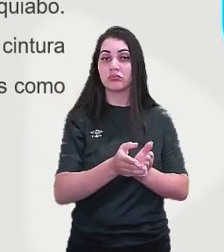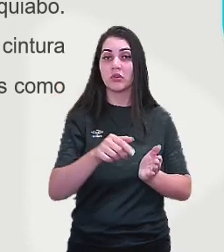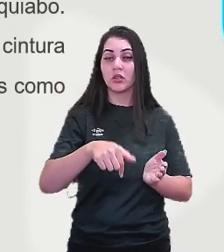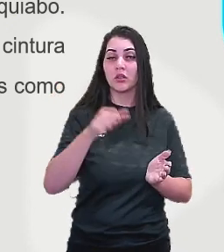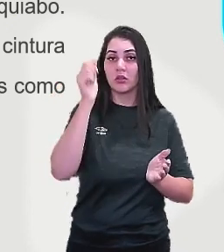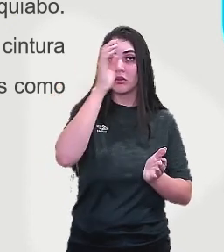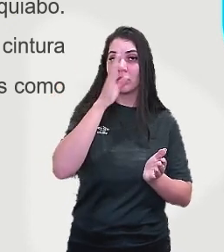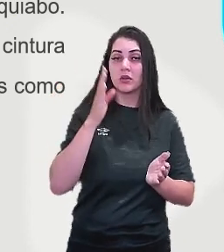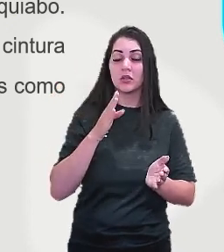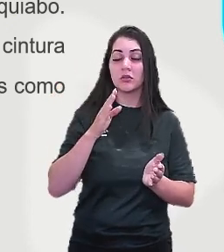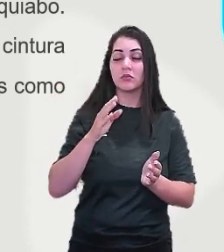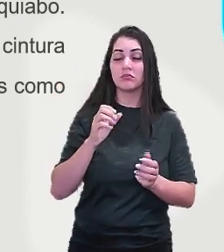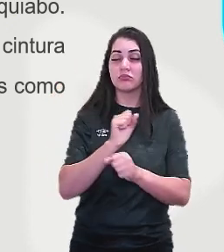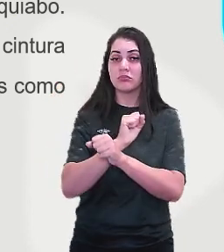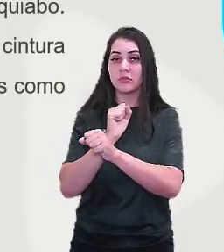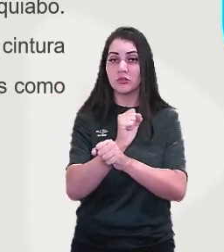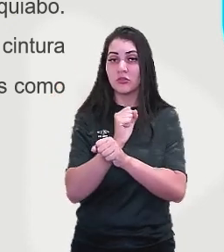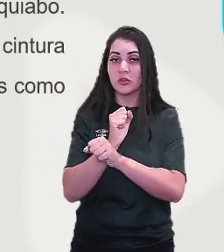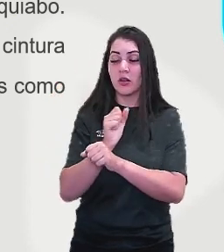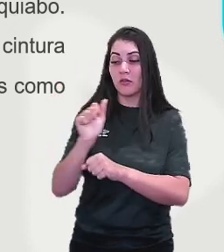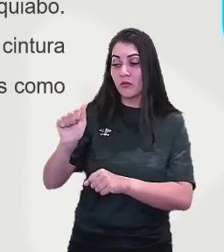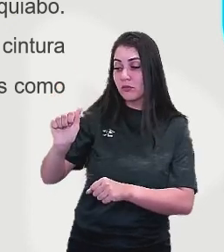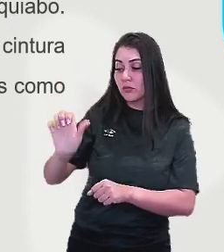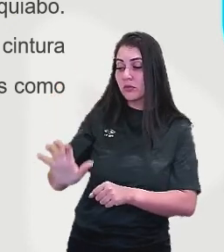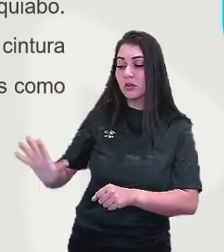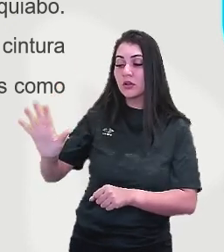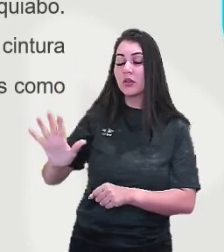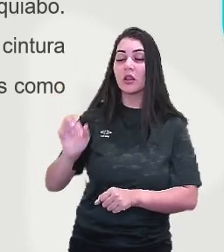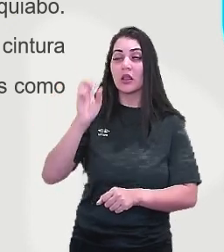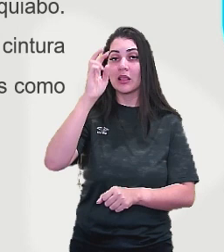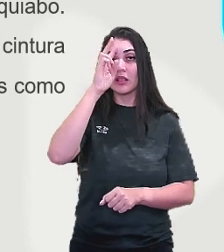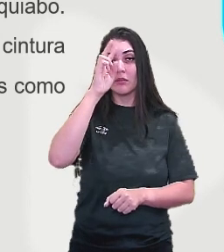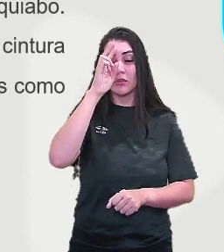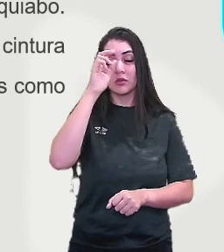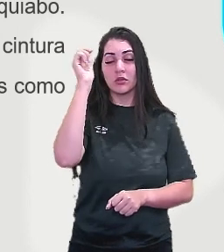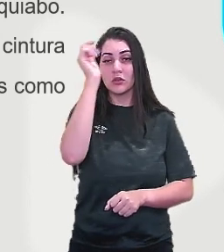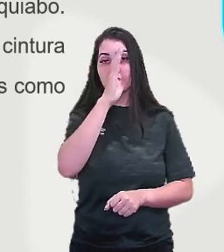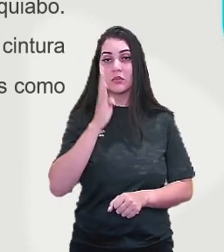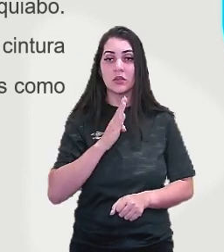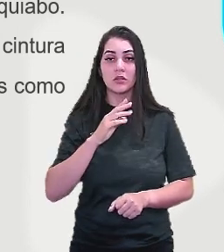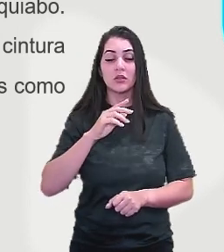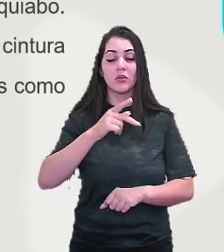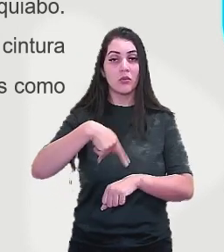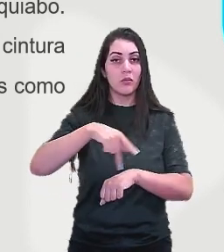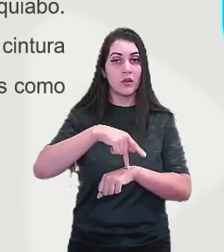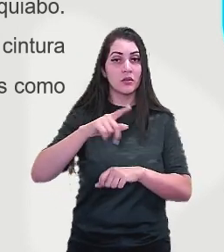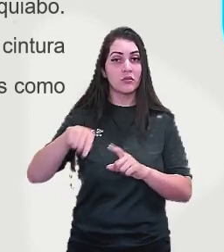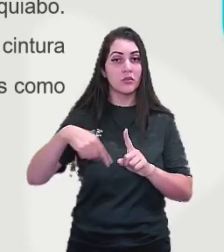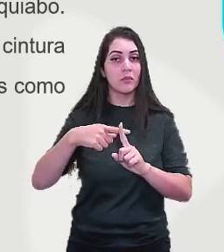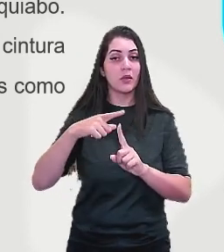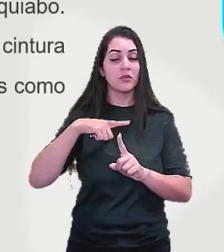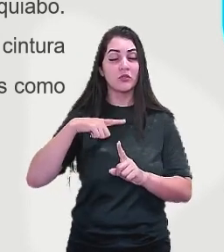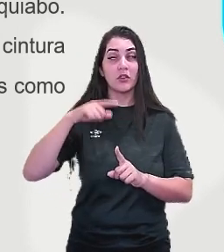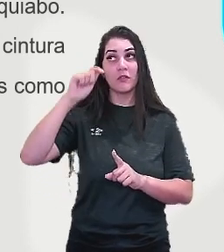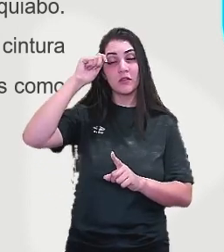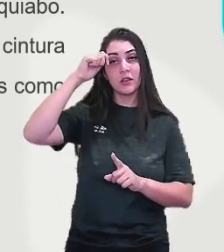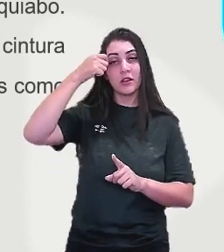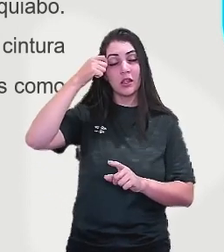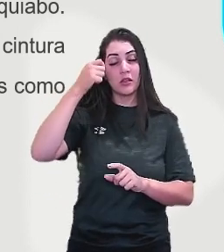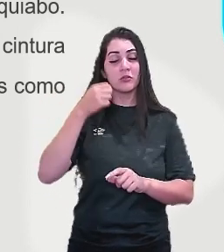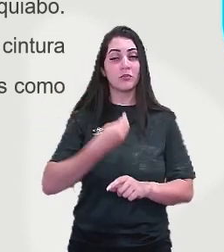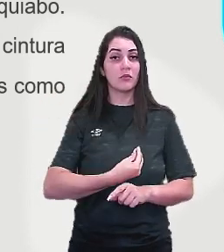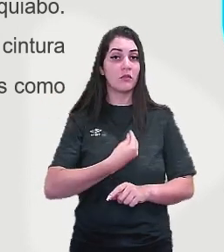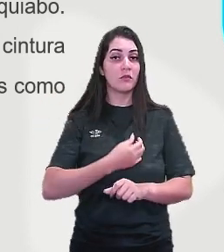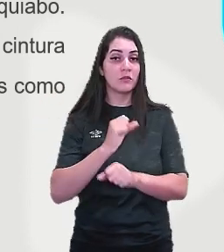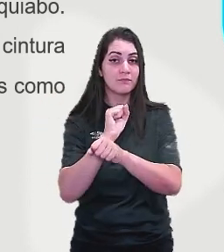nas Américas. Lembrando que o Brasil foi um dos países que mais recebeu negros para serem escravizados.